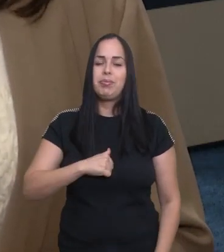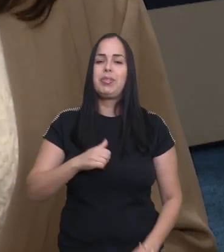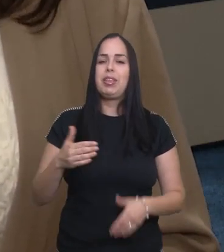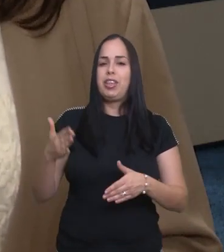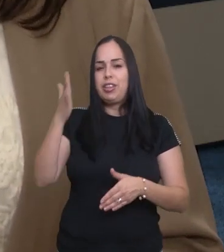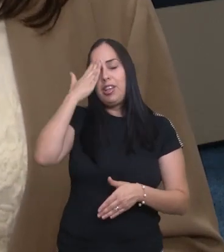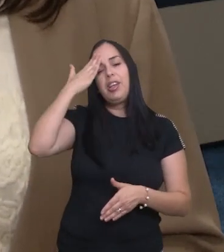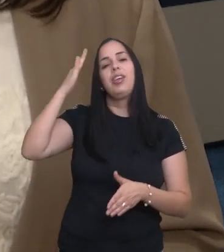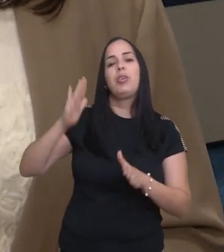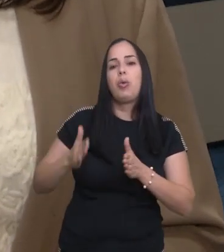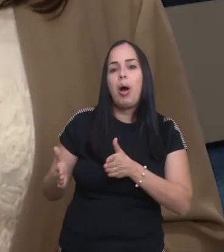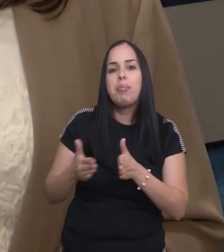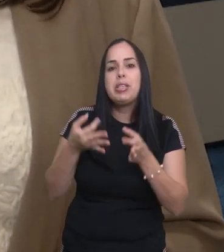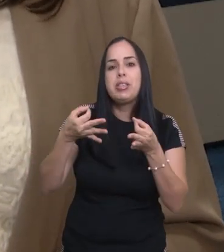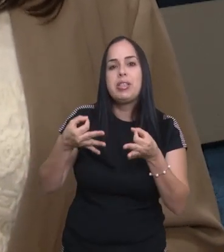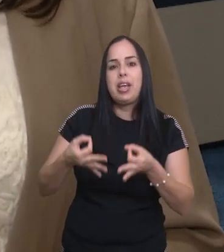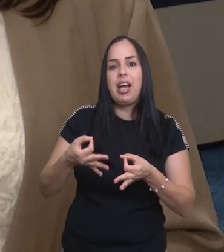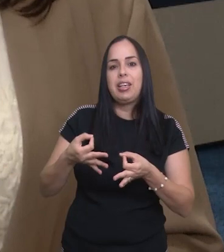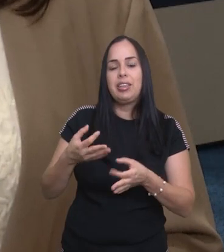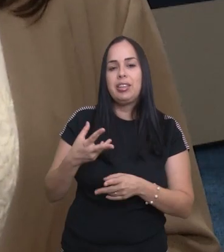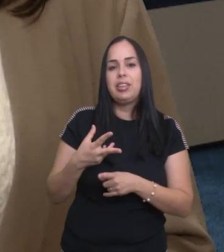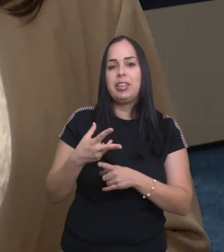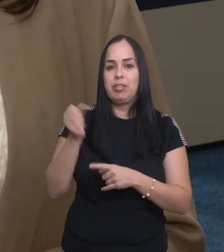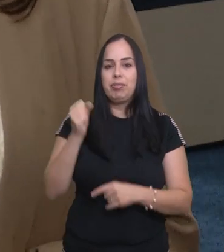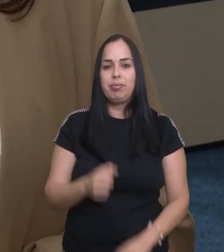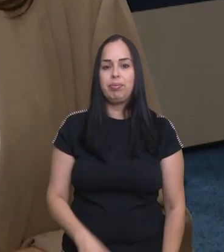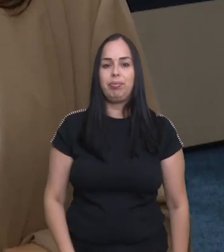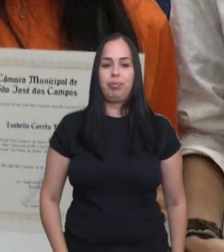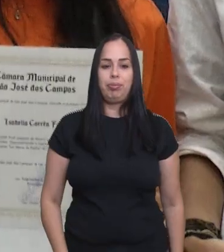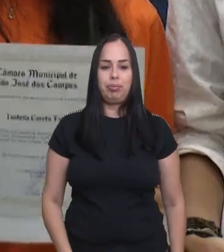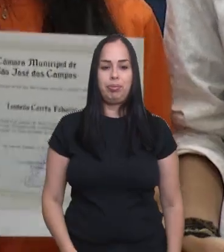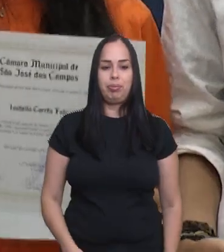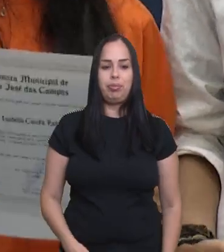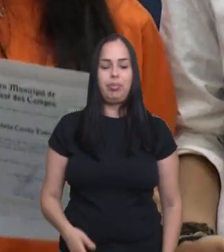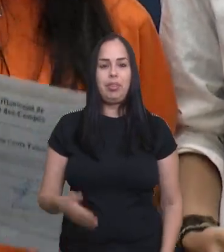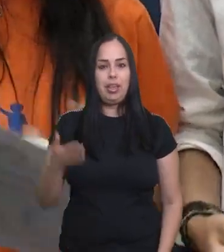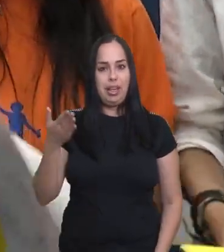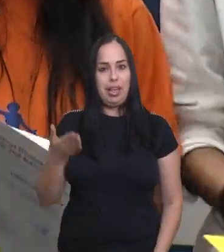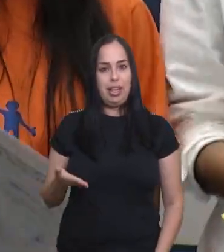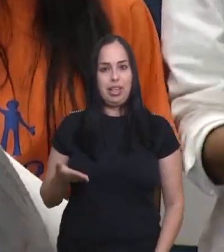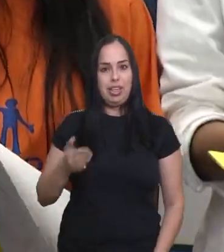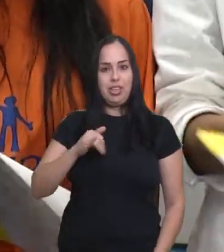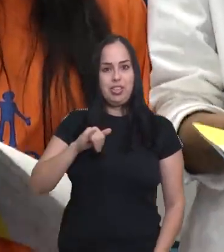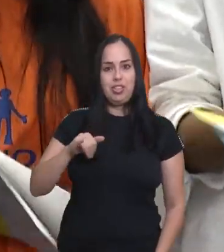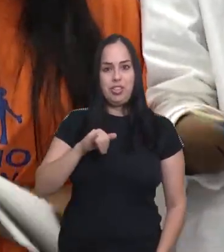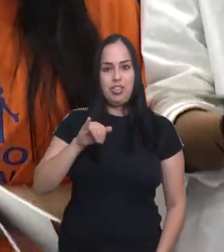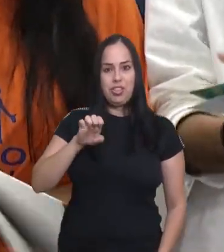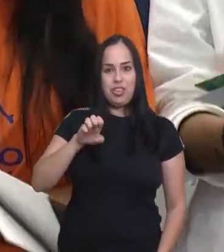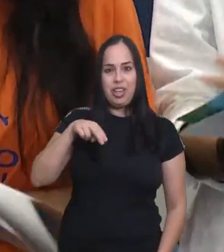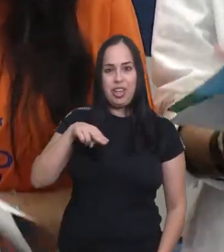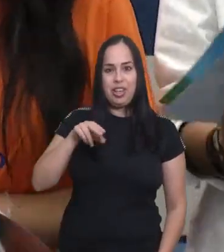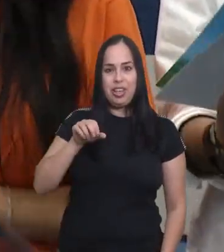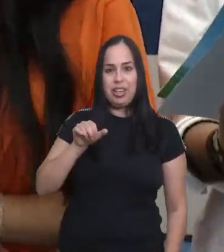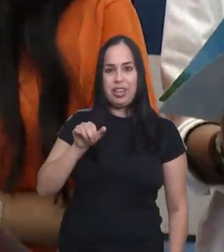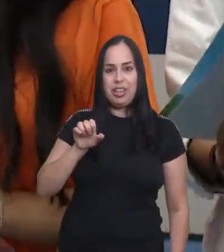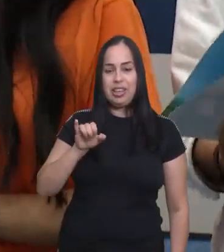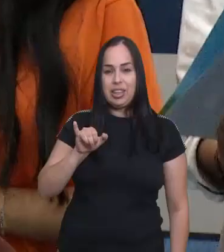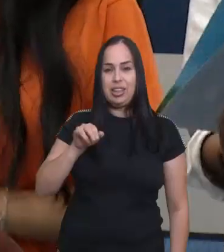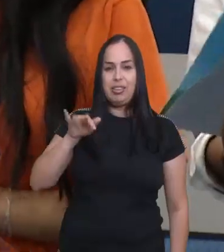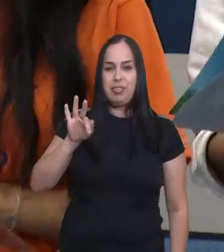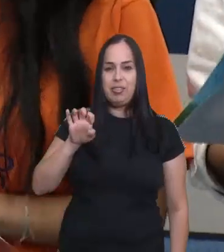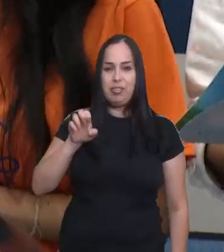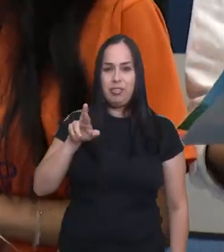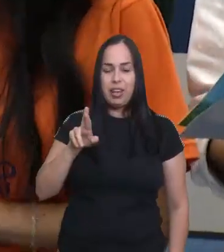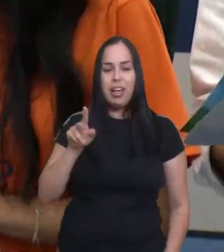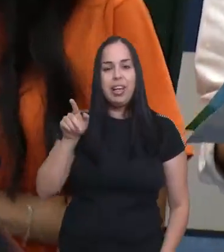está no caminho certo, de que está acertando. Então isso é muito importante. Jennifer Pissol, de 17 anos, foi uma das alunas